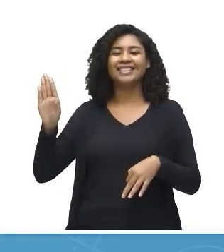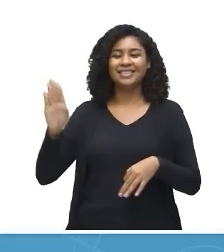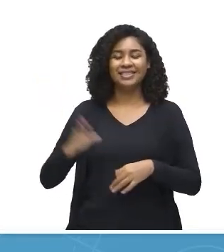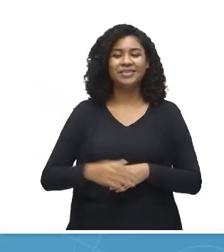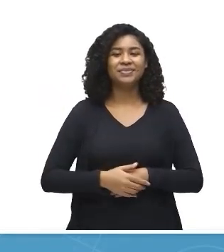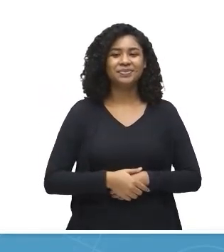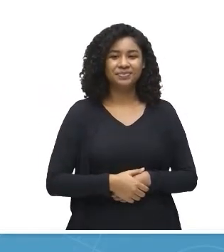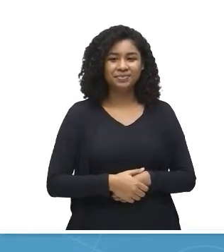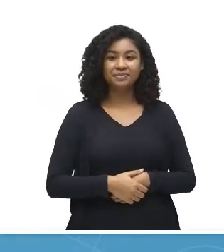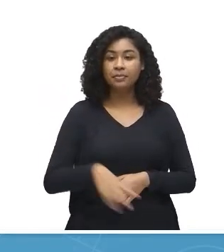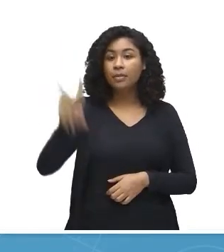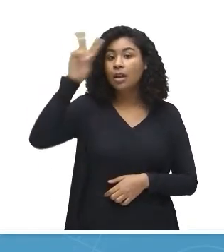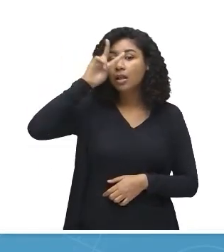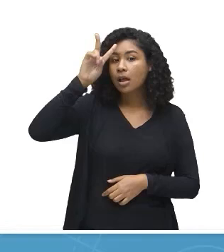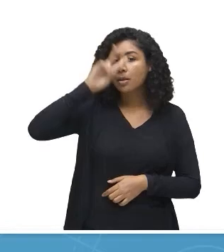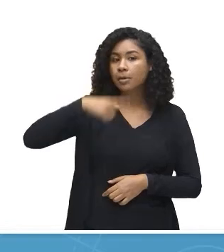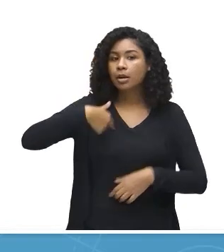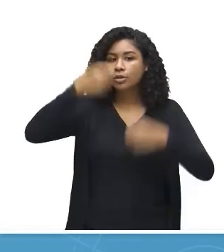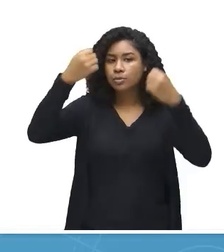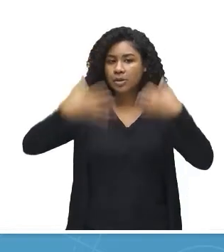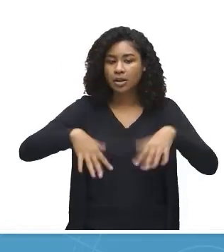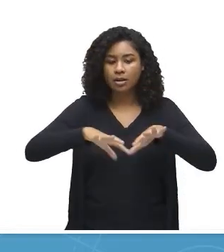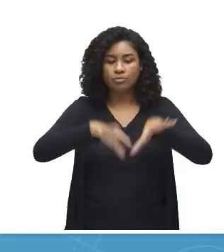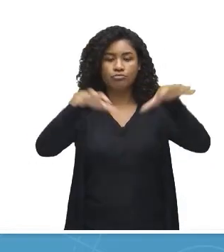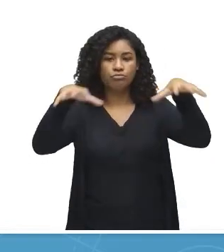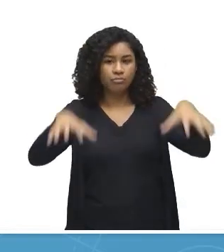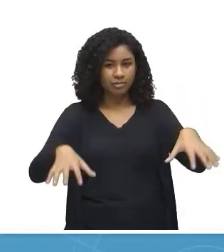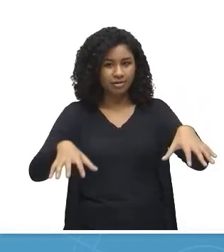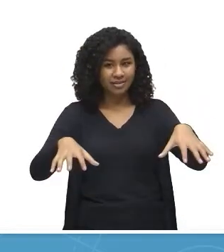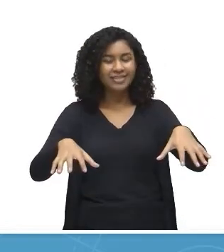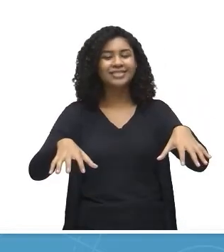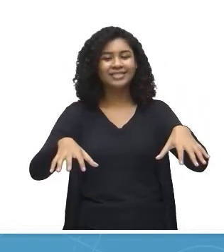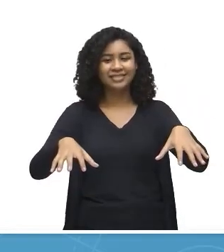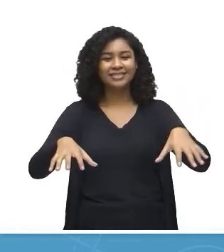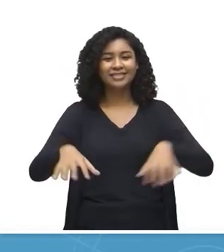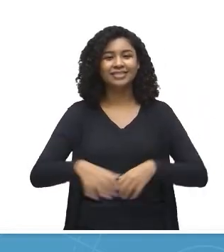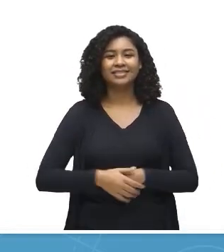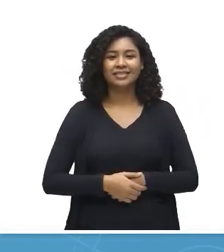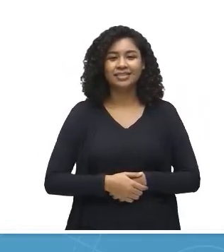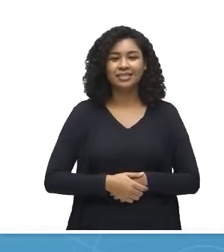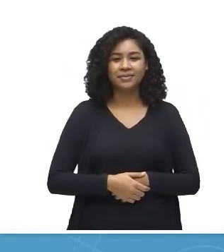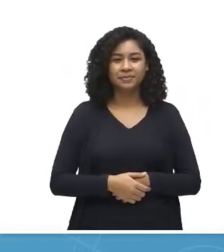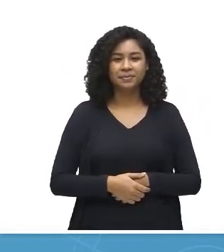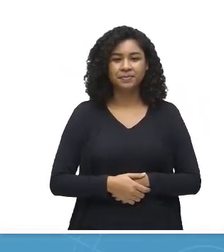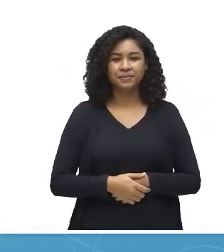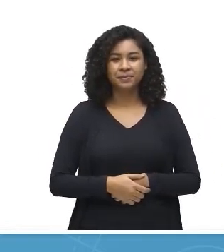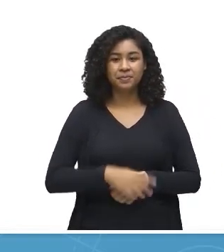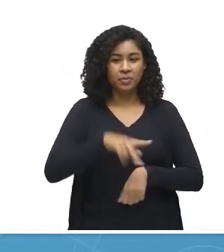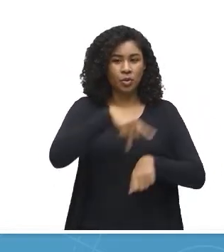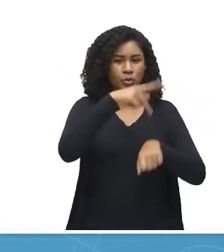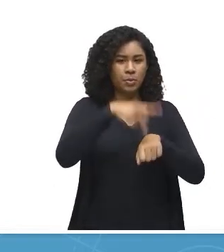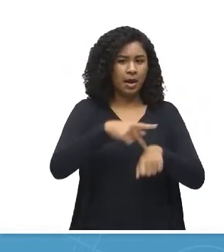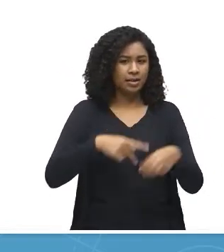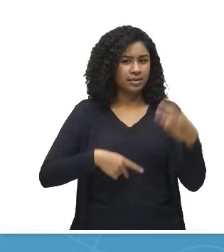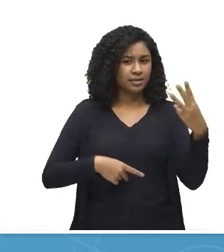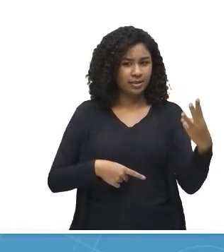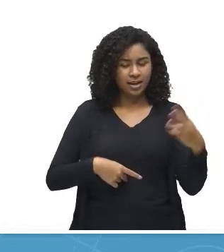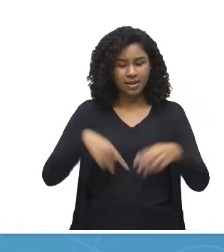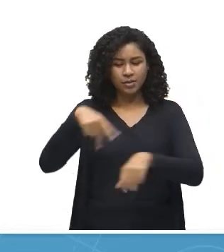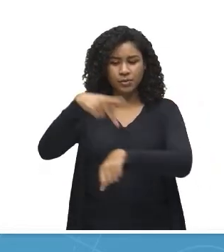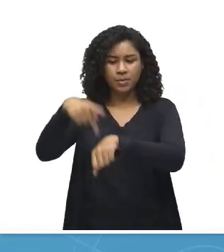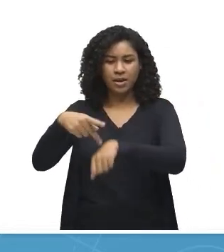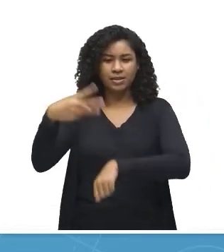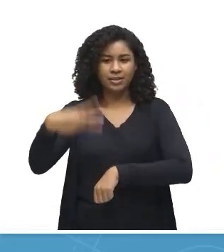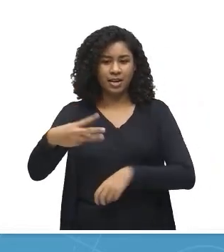alternativa. Lembra que nós falamos da Tríplice Aliança e Tríplice Entente? Alemanha, Império Austro-Húngaro e Itália contra a